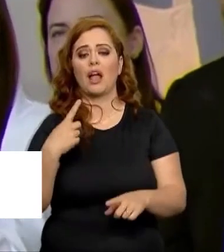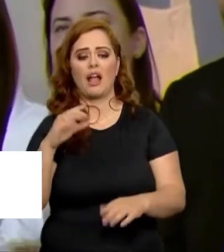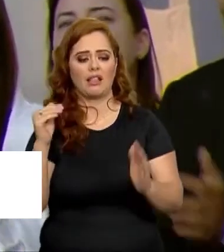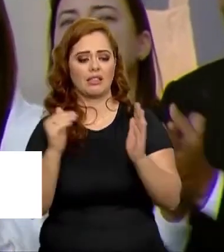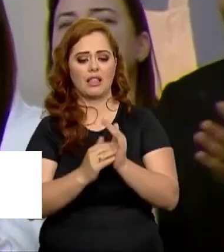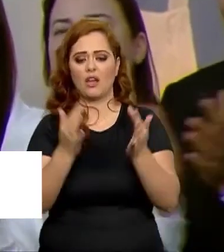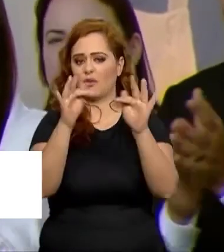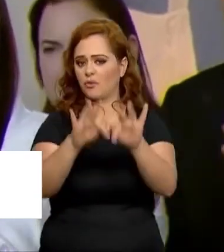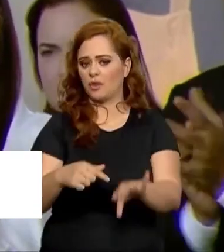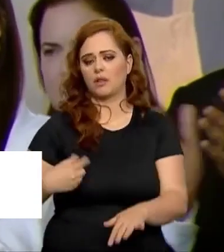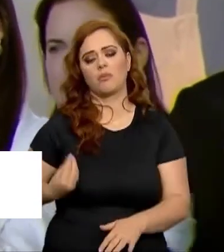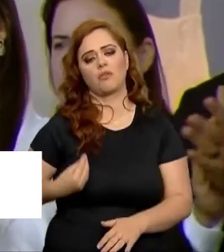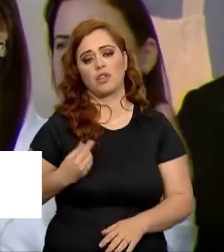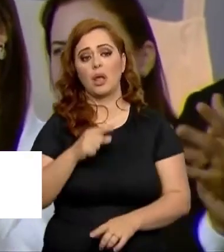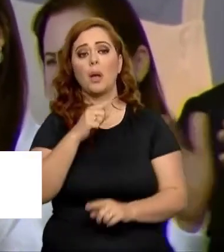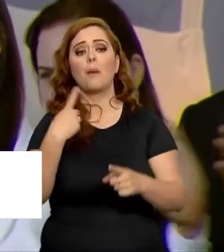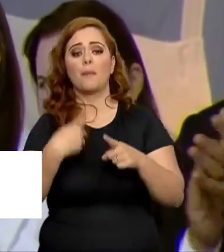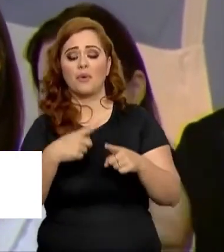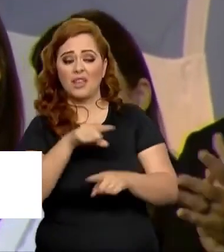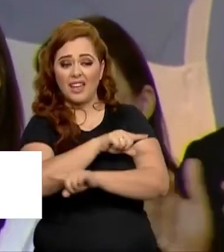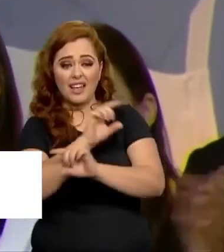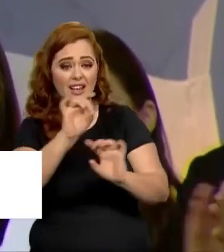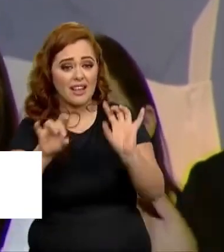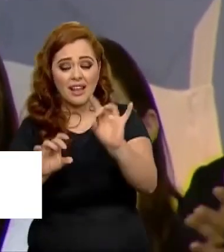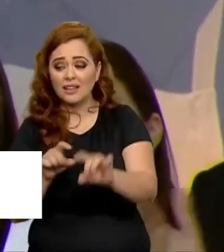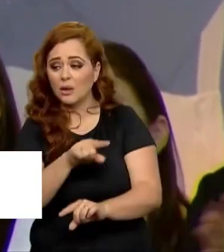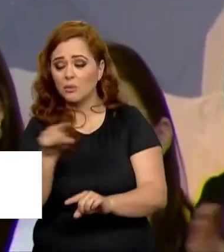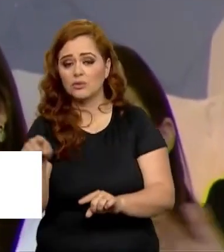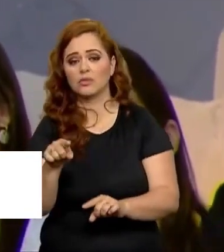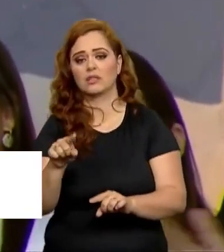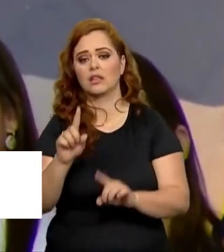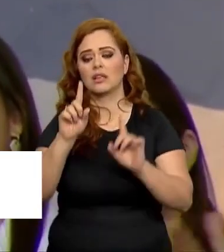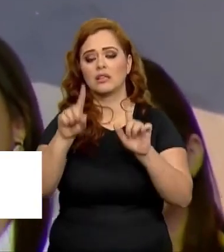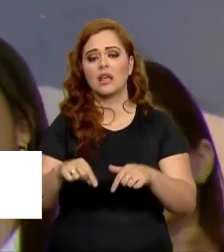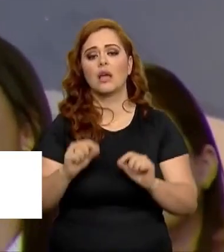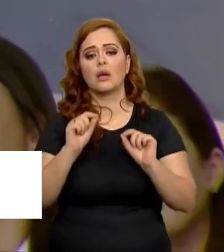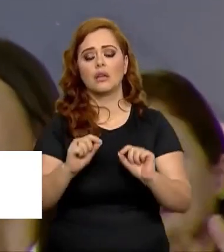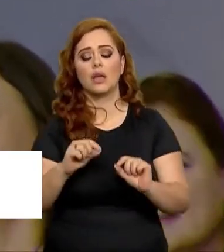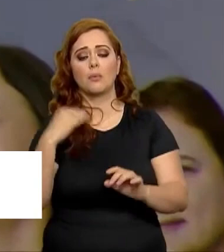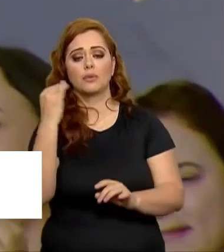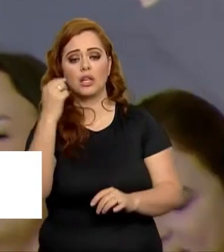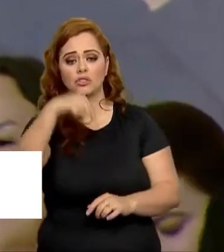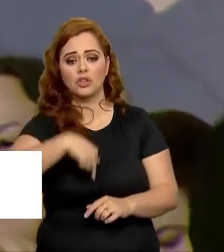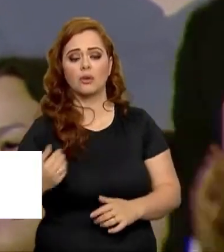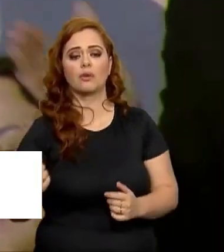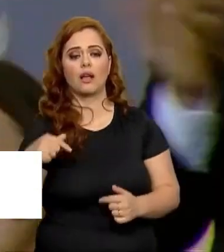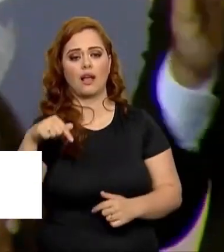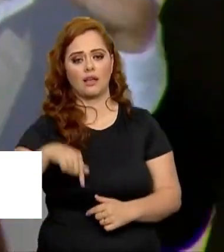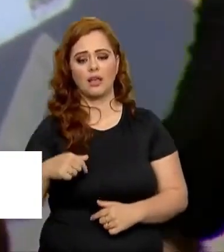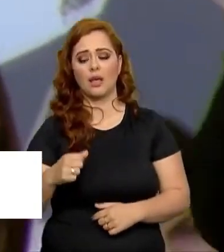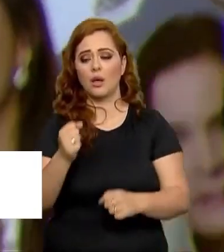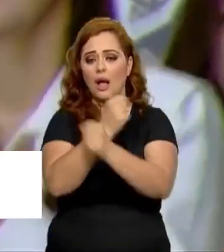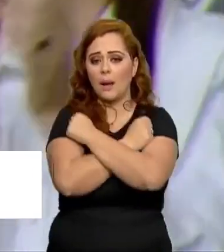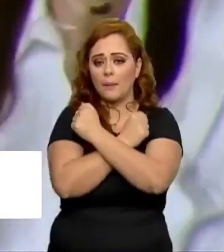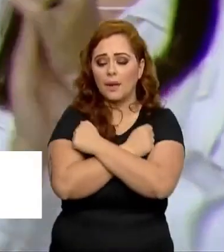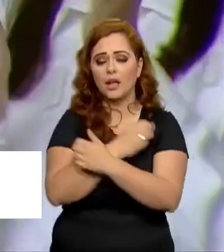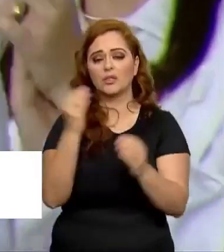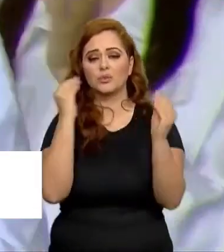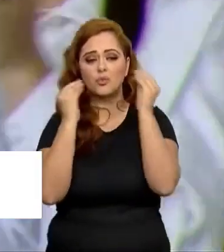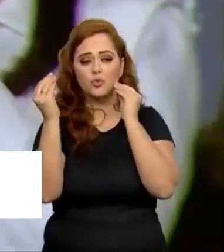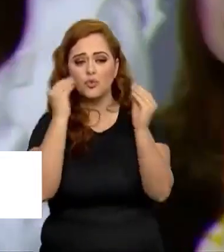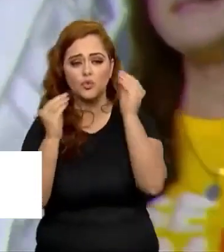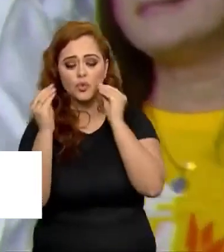vocês são a razão pela qual eu estou aqui. Um abraço, um beijo no coração de cada homem e cada